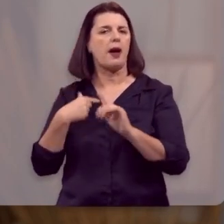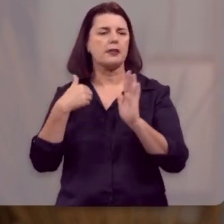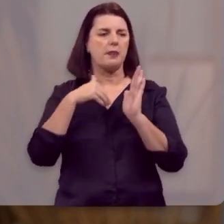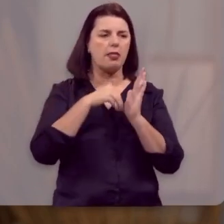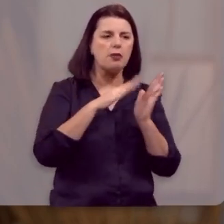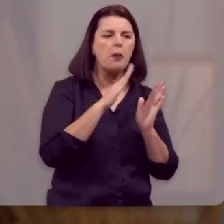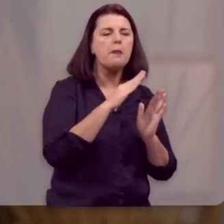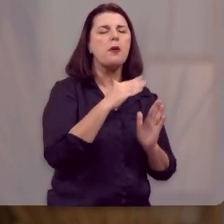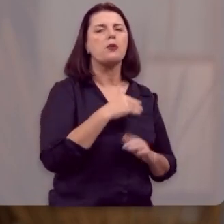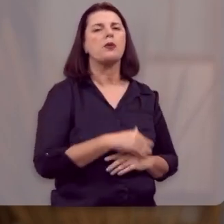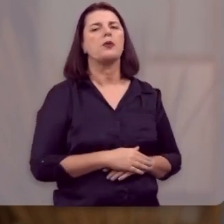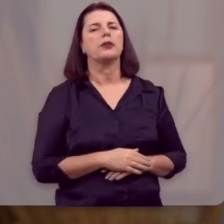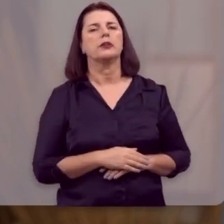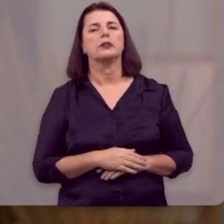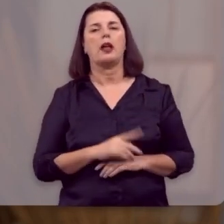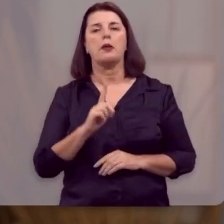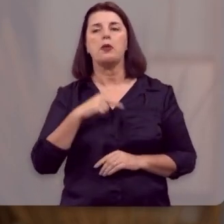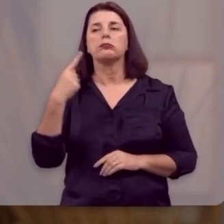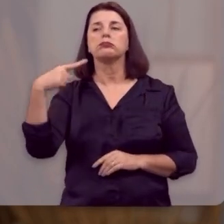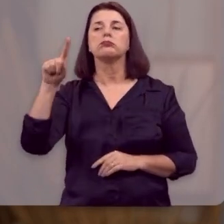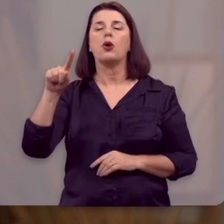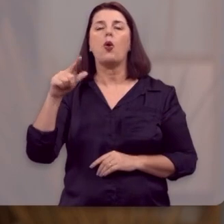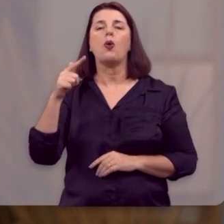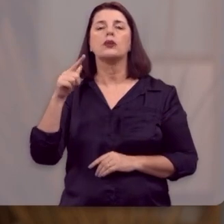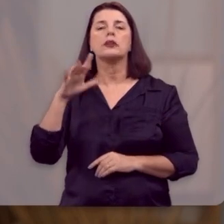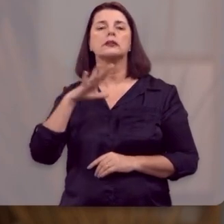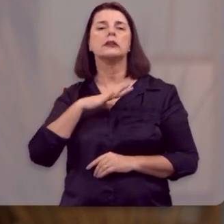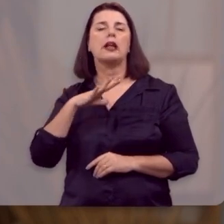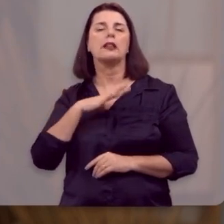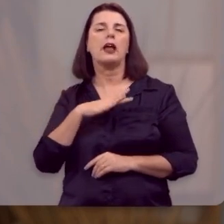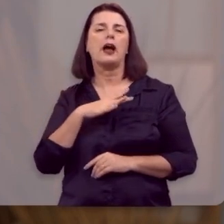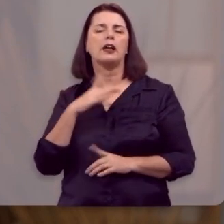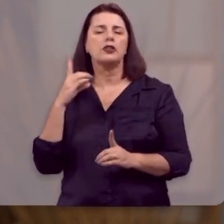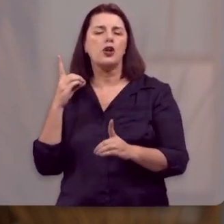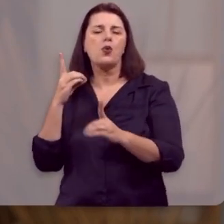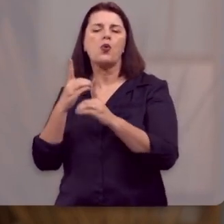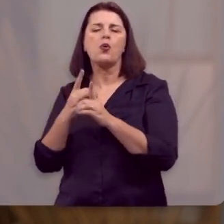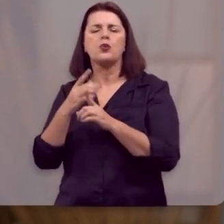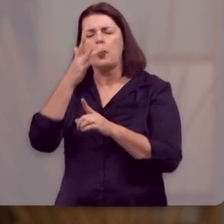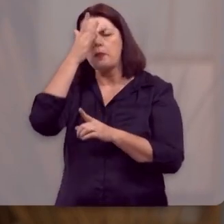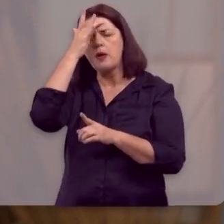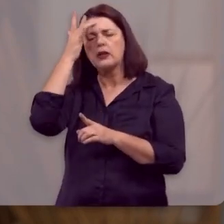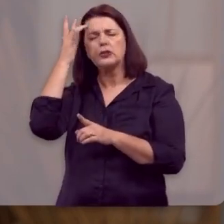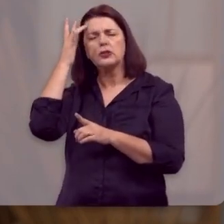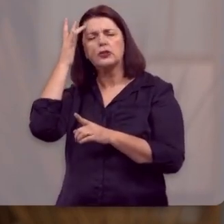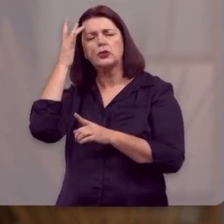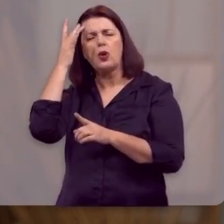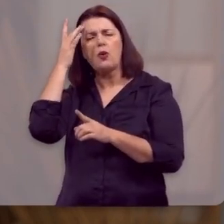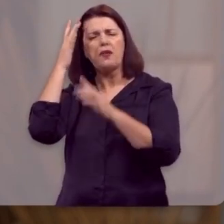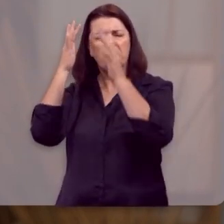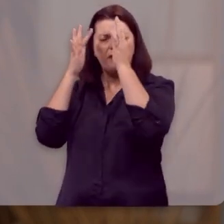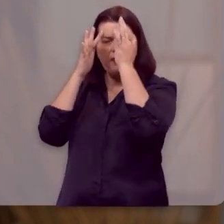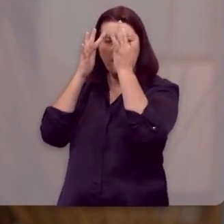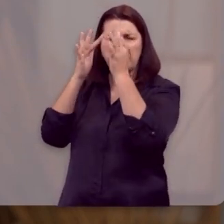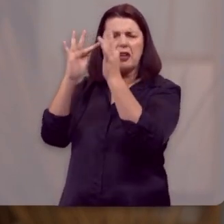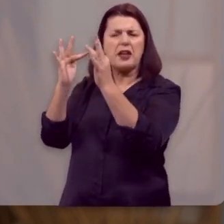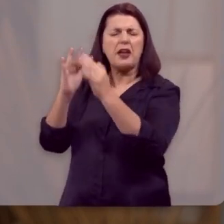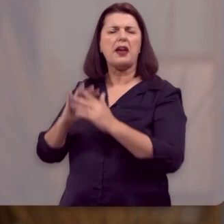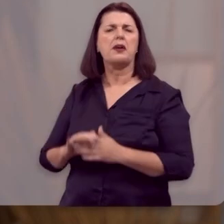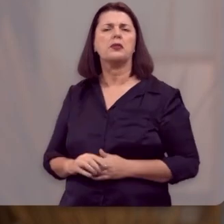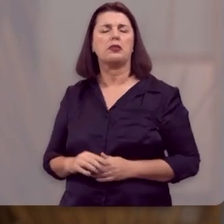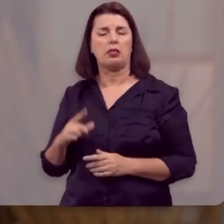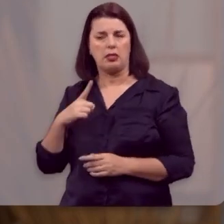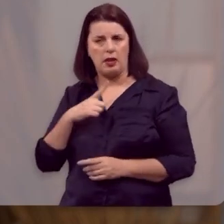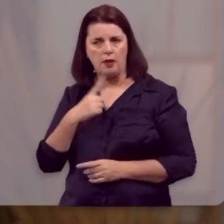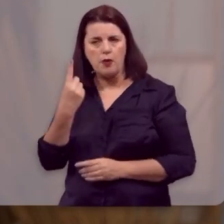Dali ele foi para Bereia, e encontrou irmãos sedentos da palavra e fiéis à palavra, deixou uma igreja